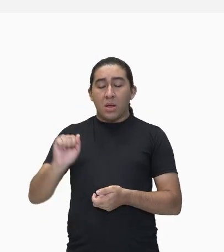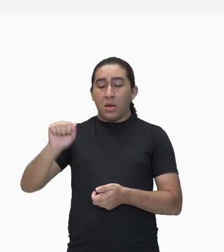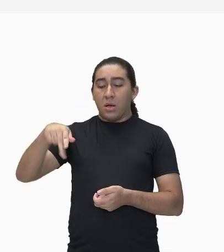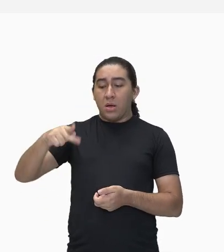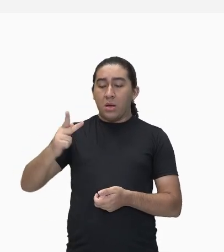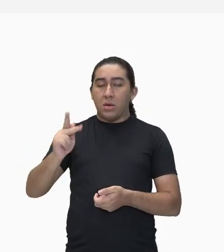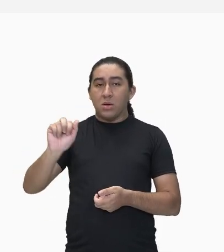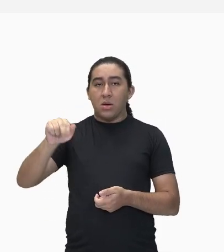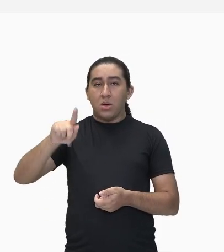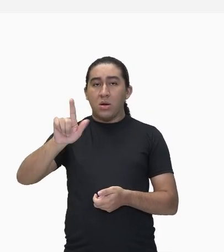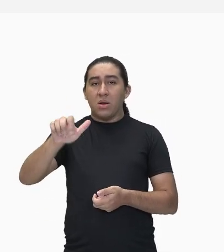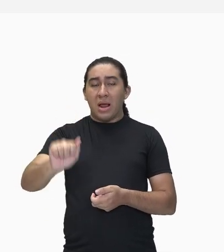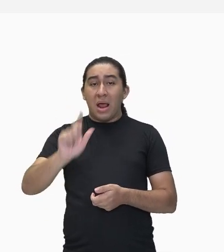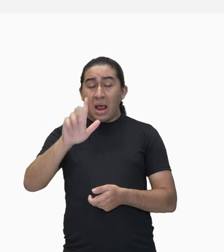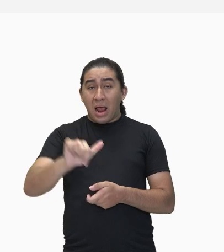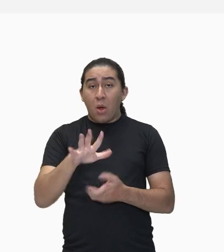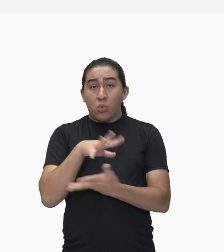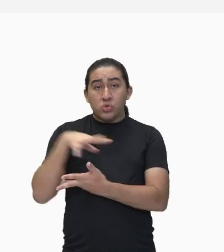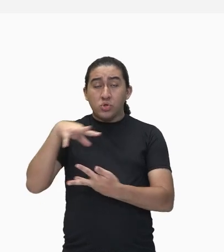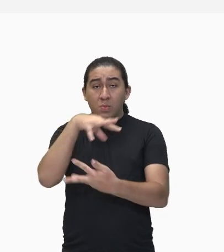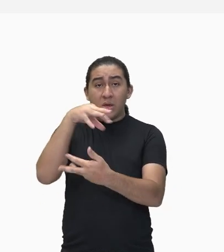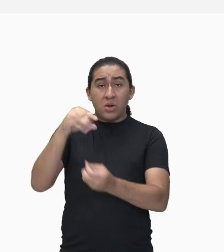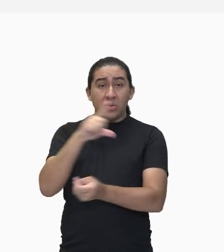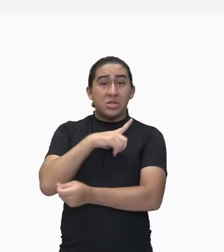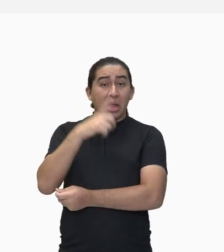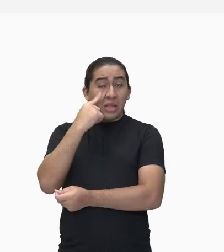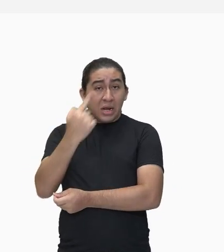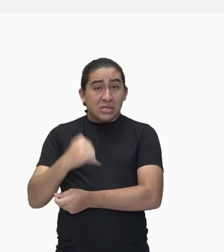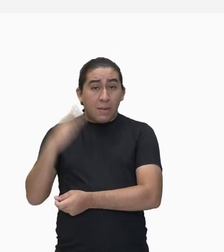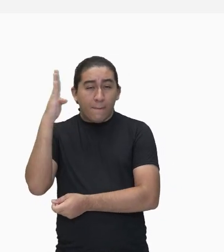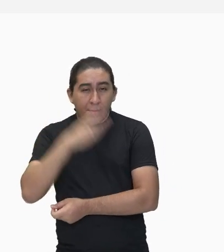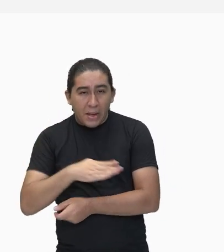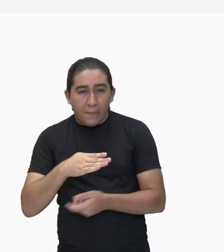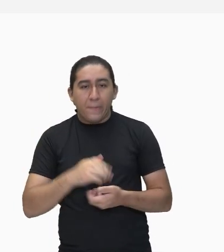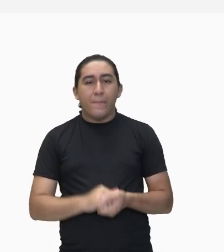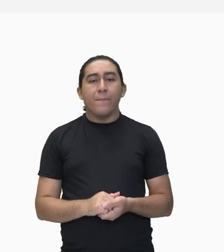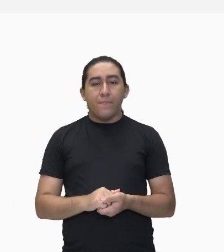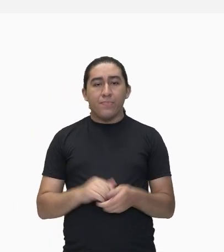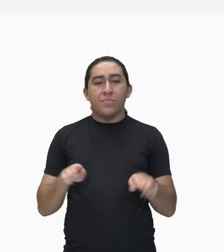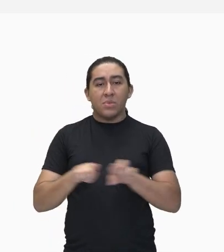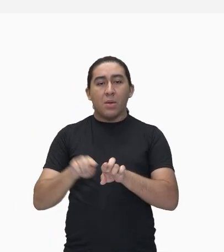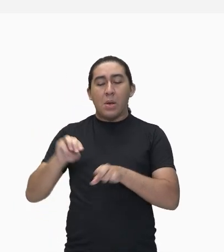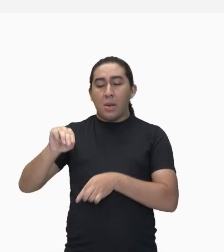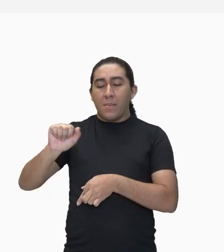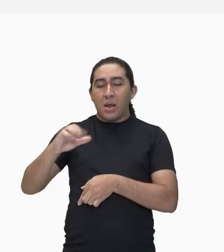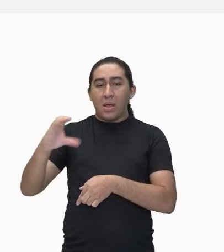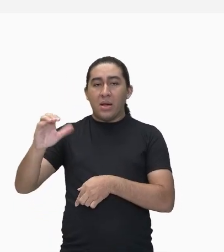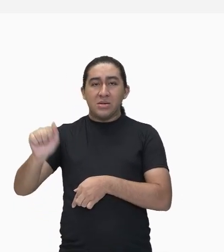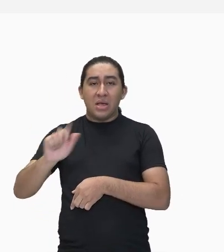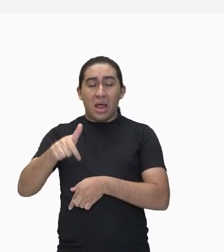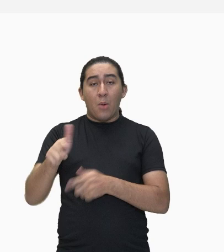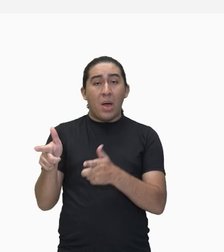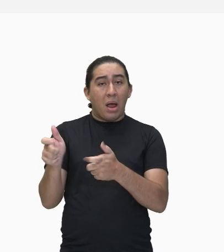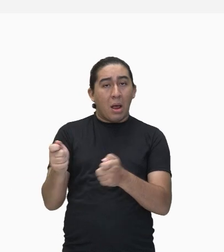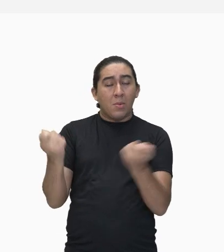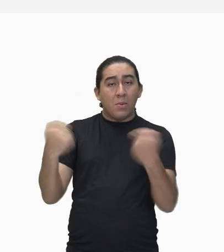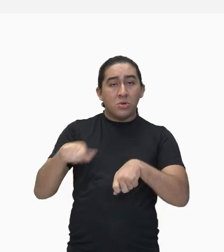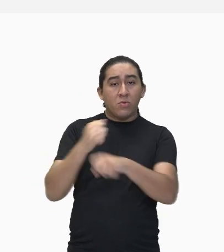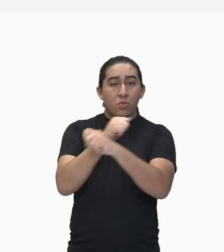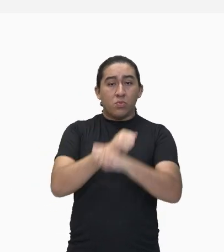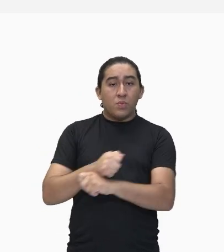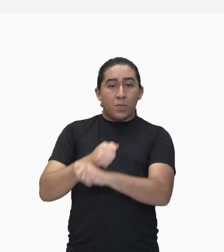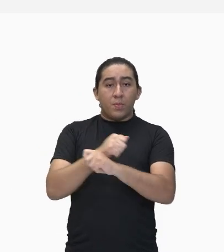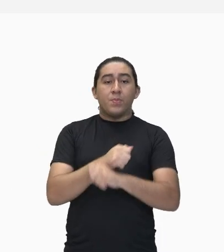maléfico Anhangá, né? Vem quebrar-vos a massa valente, arma usada para a defesa, essa